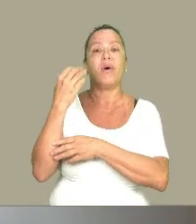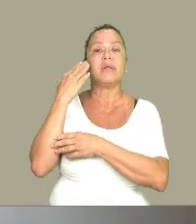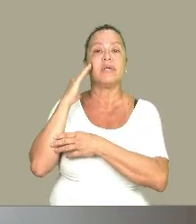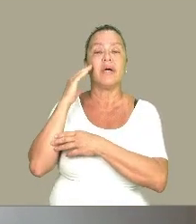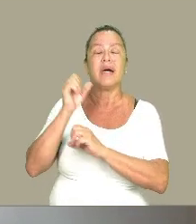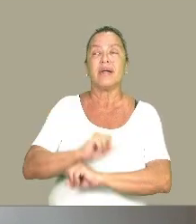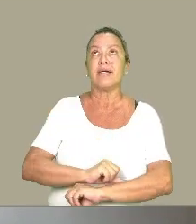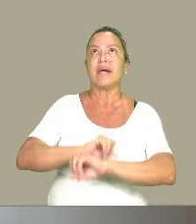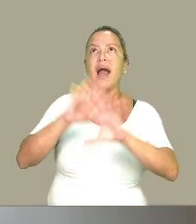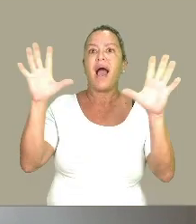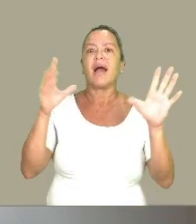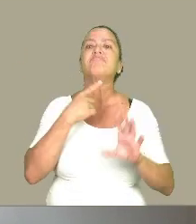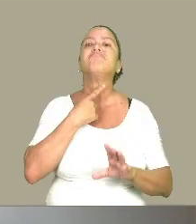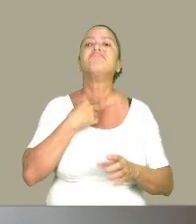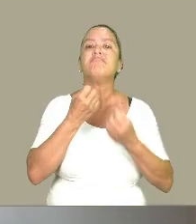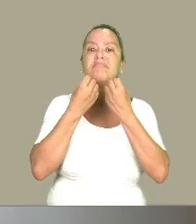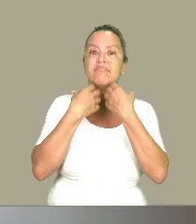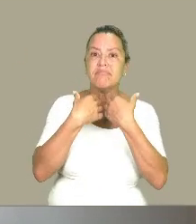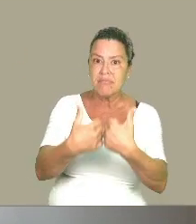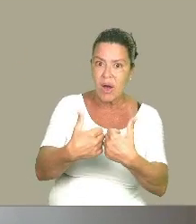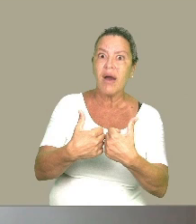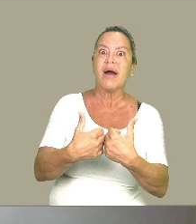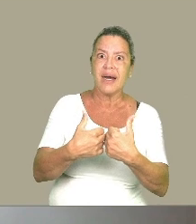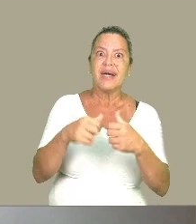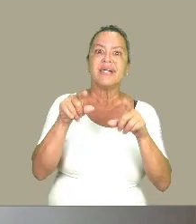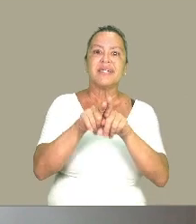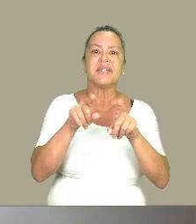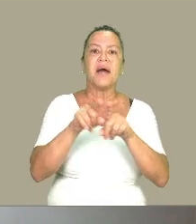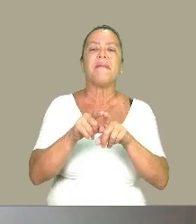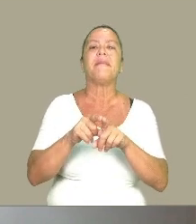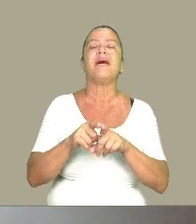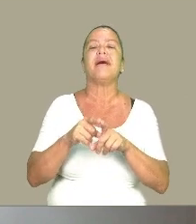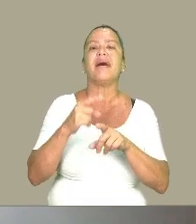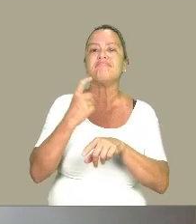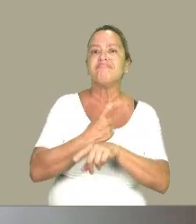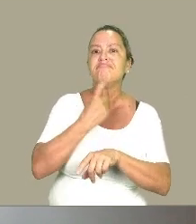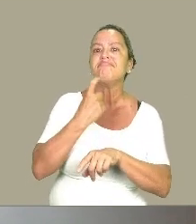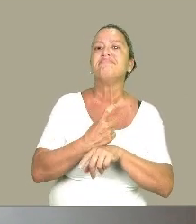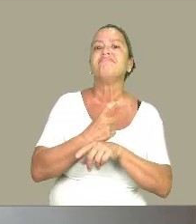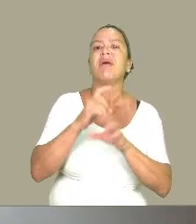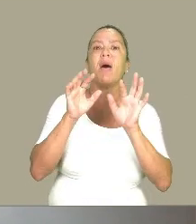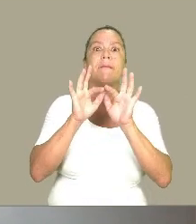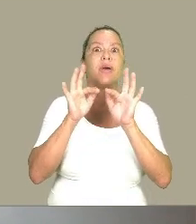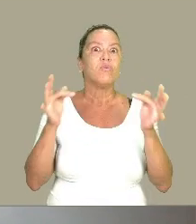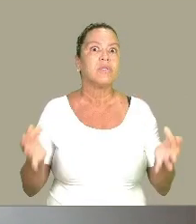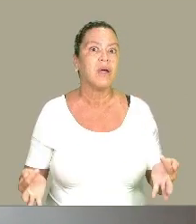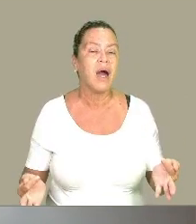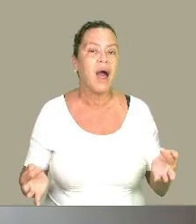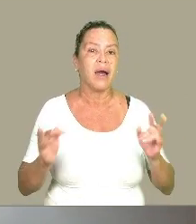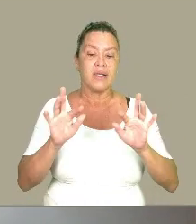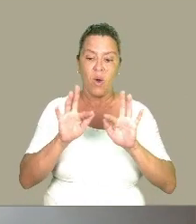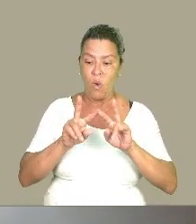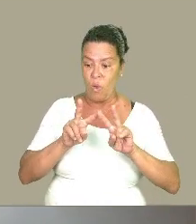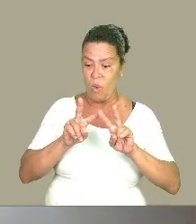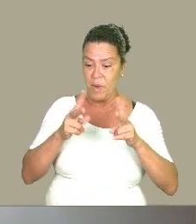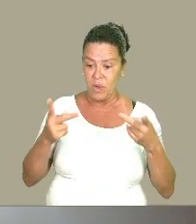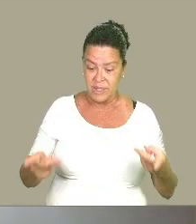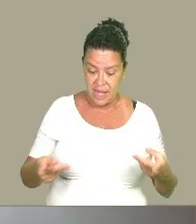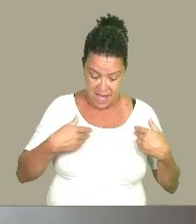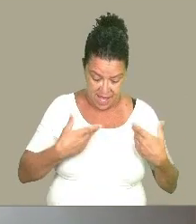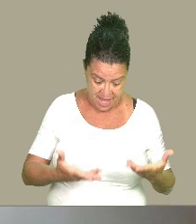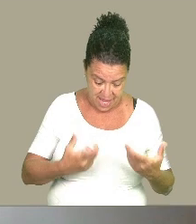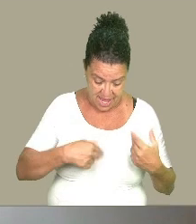possa nascer a boa vontade, possa nascer a tolerância, a humildade, que vai fazer com que